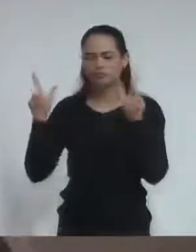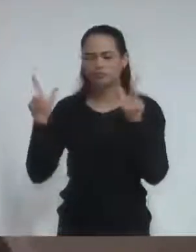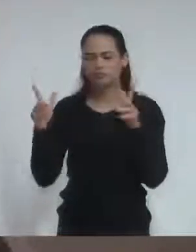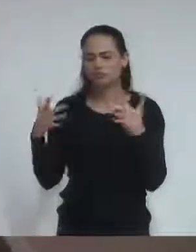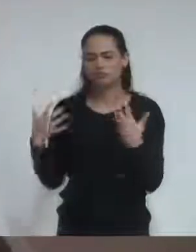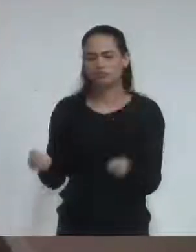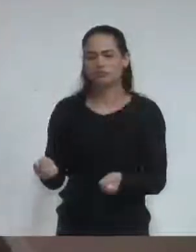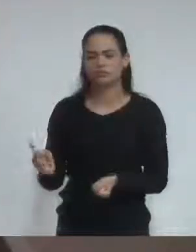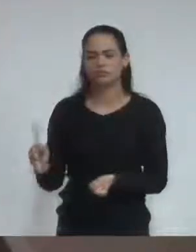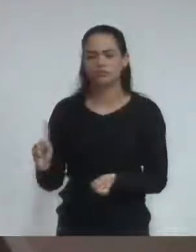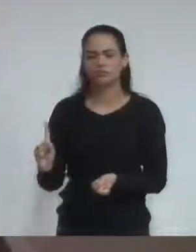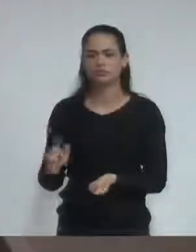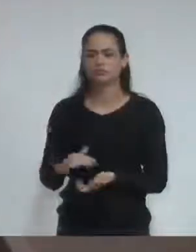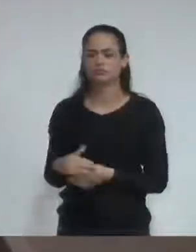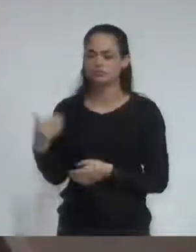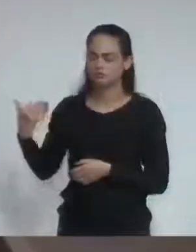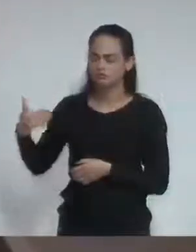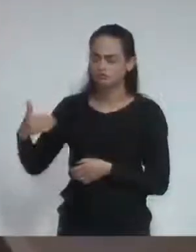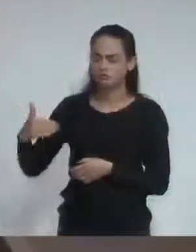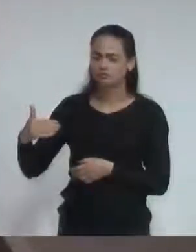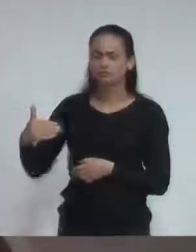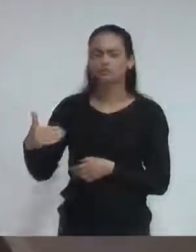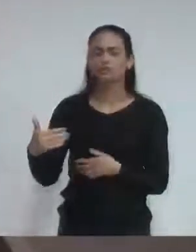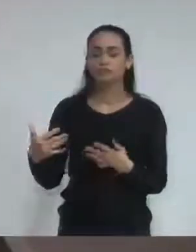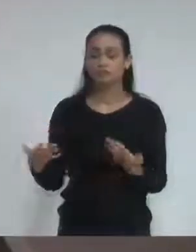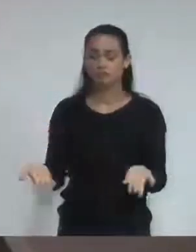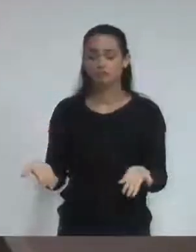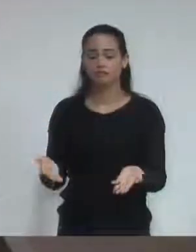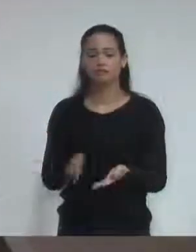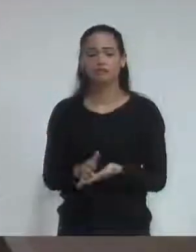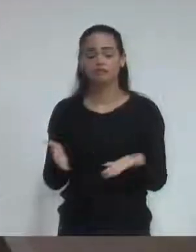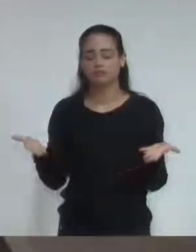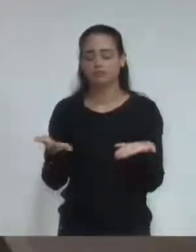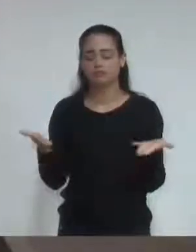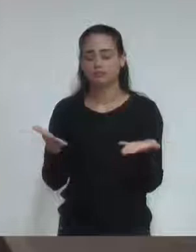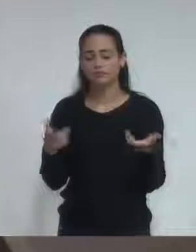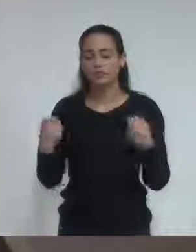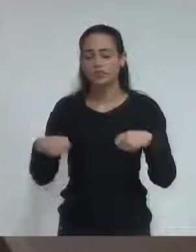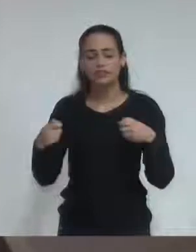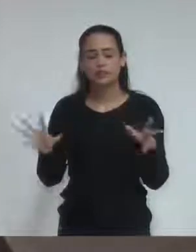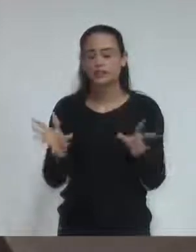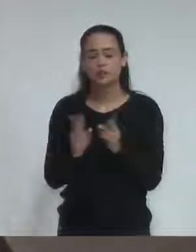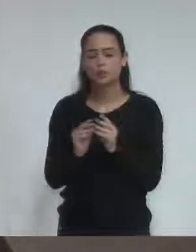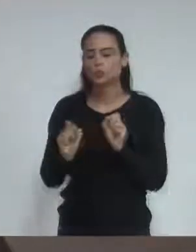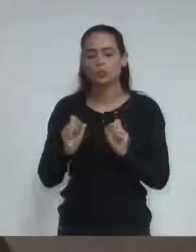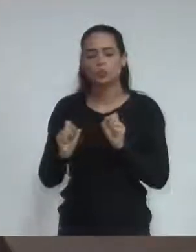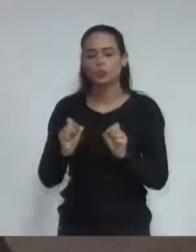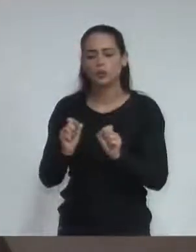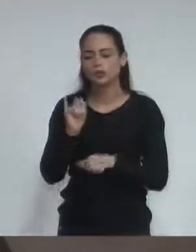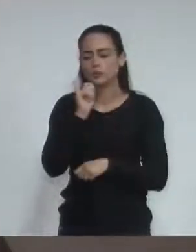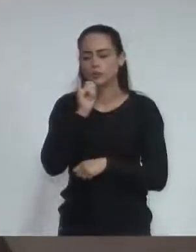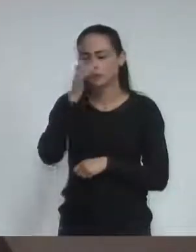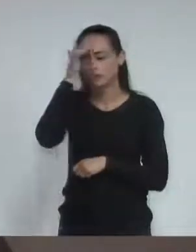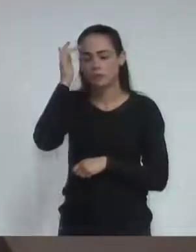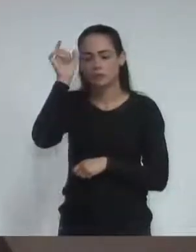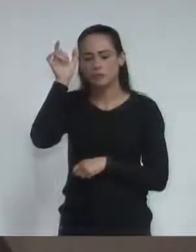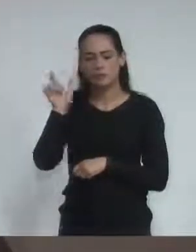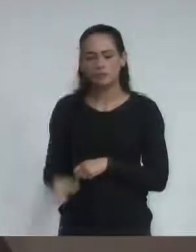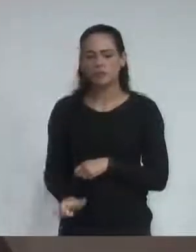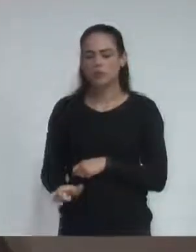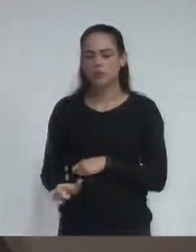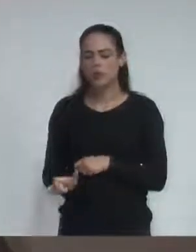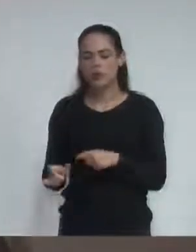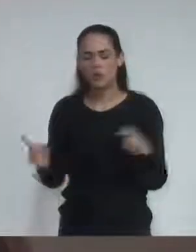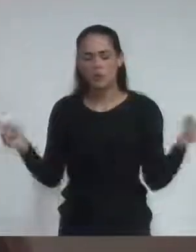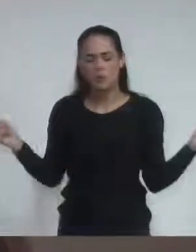e entender que tudo que o Brasil não precisa nesse momento é de um extremista, seja de um lado ou de outro. O